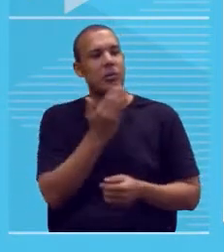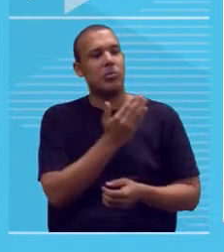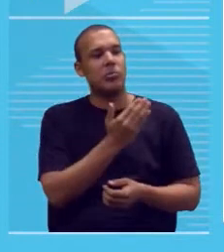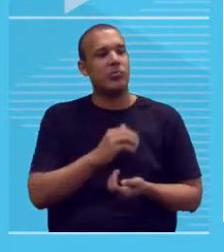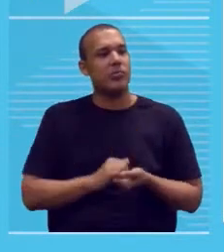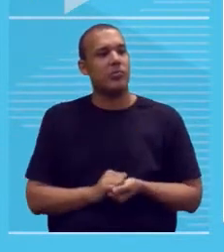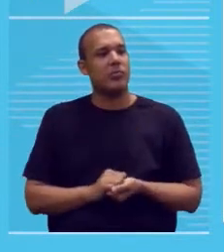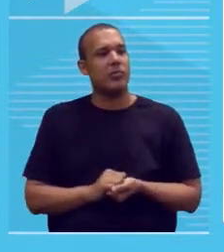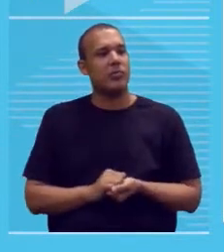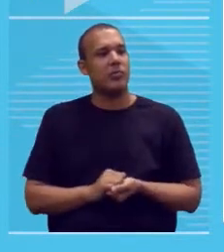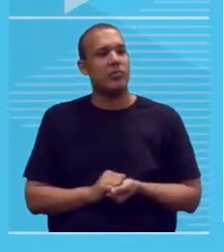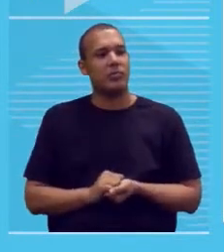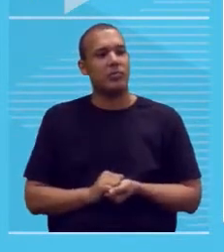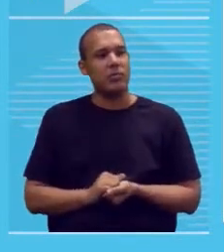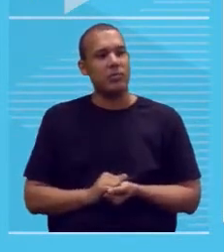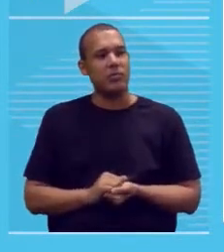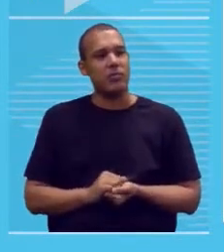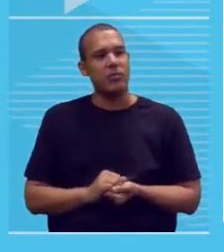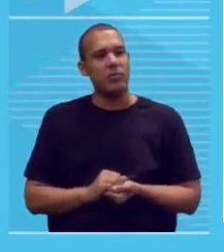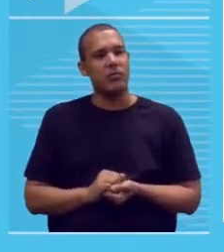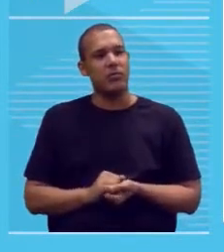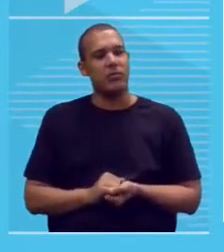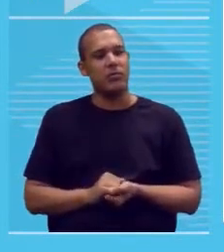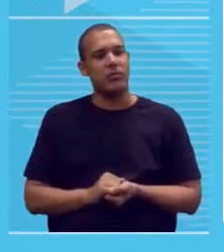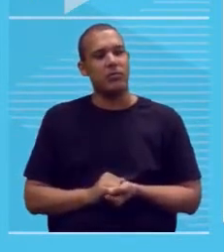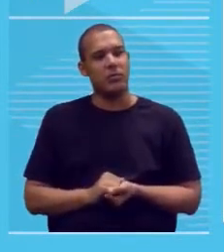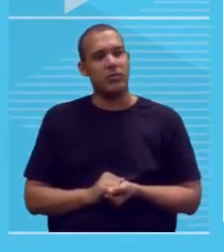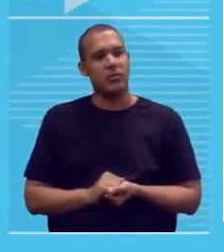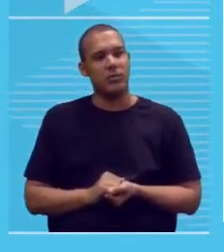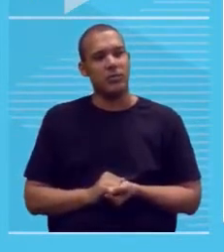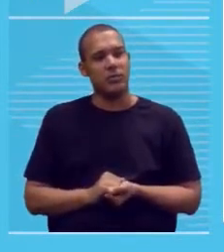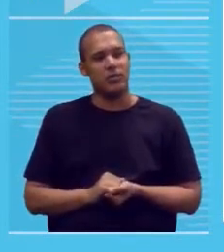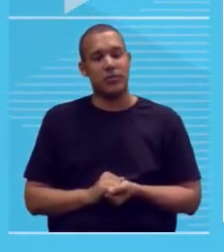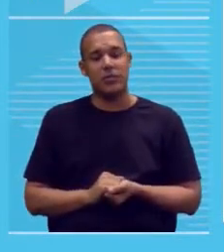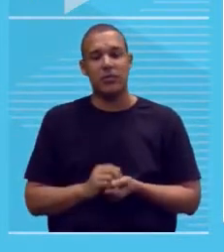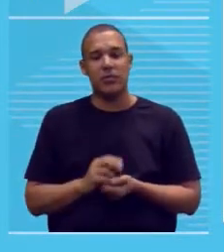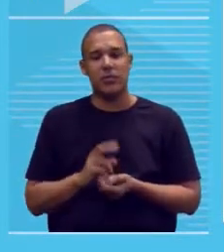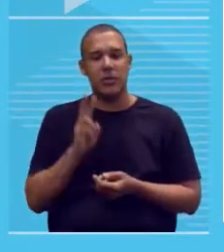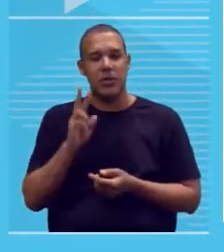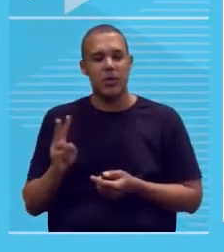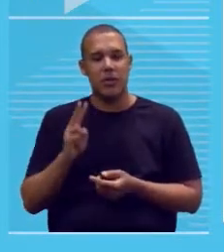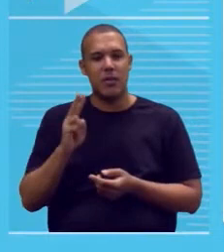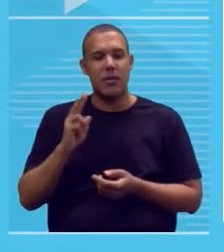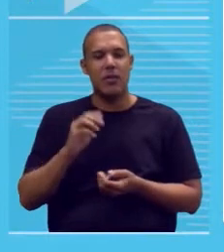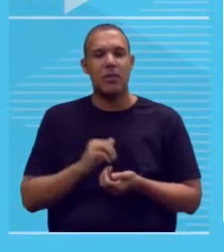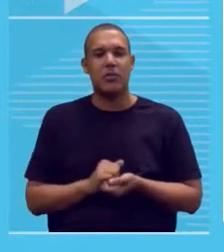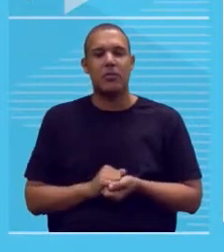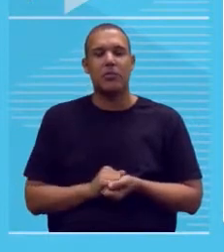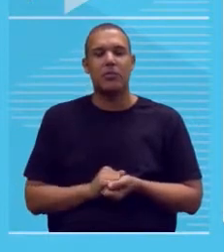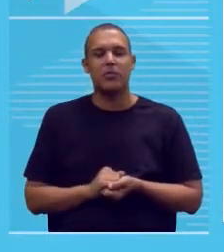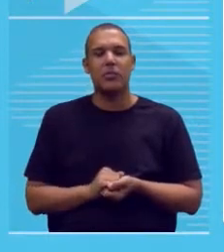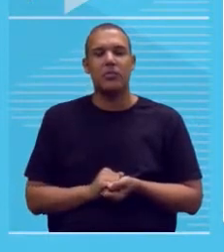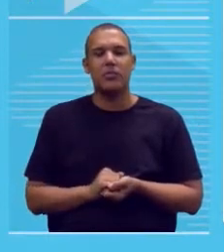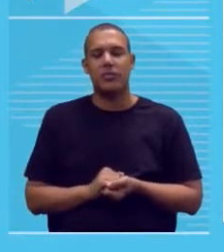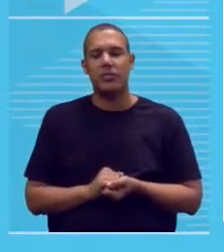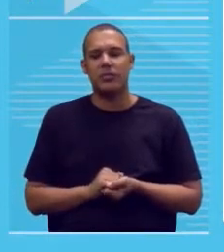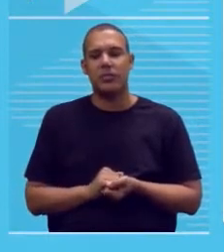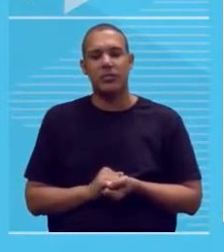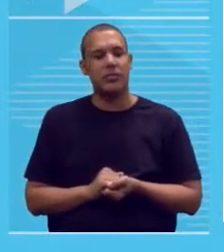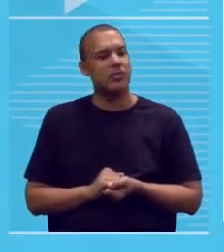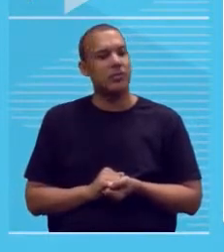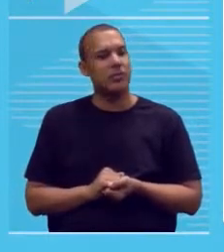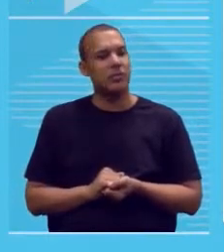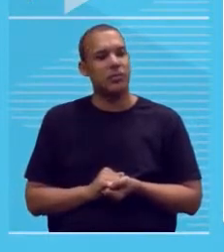cateto adjacente. Prof, coloca valores. Lembrou da coca bem geladinha, Gabriel? Coloca valores